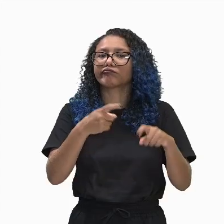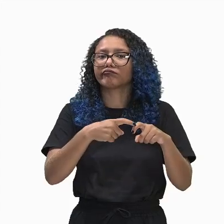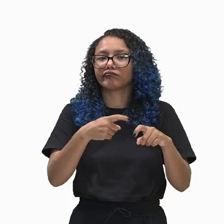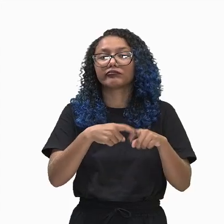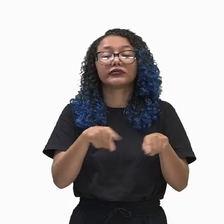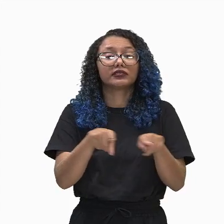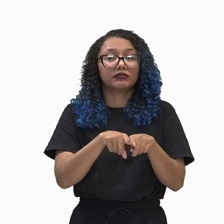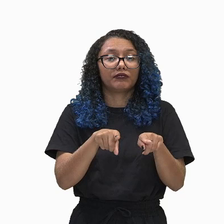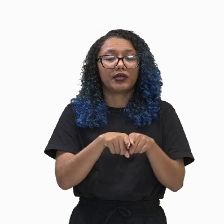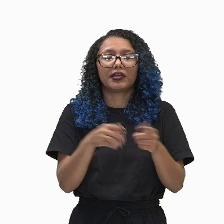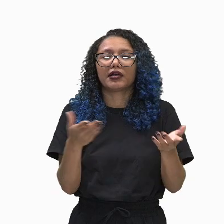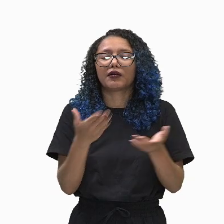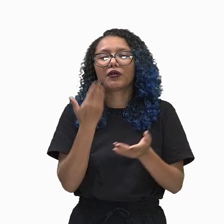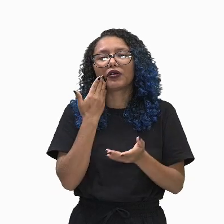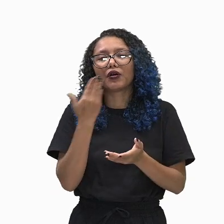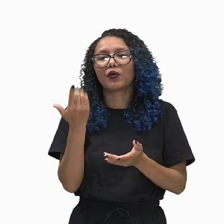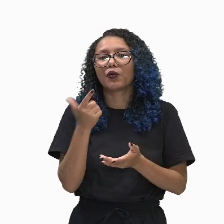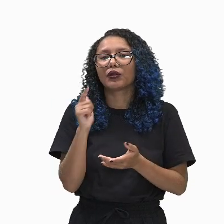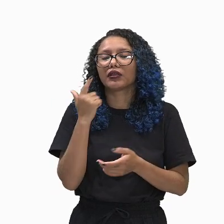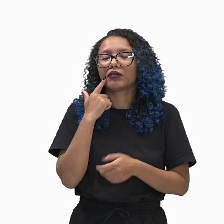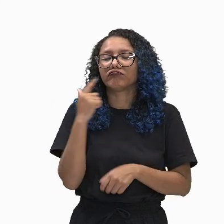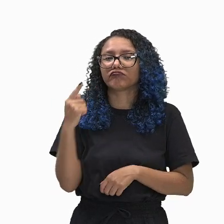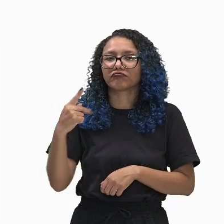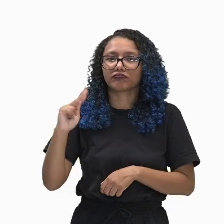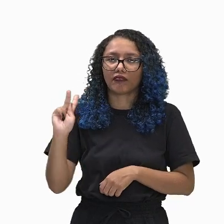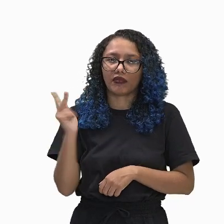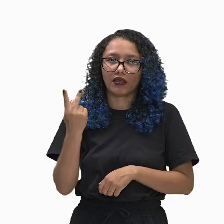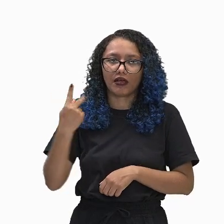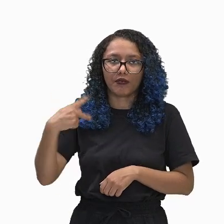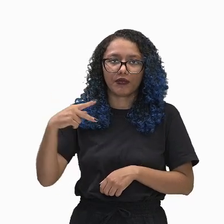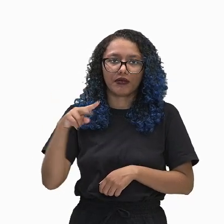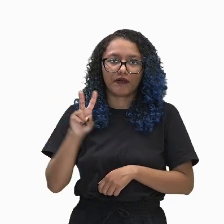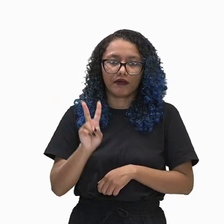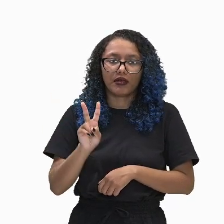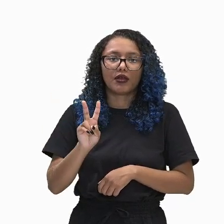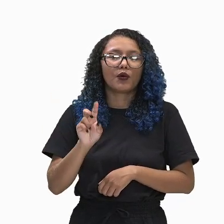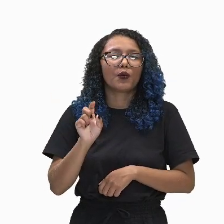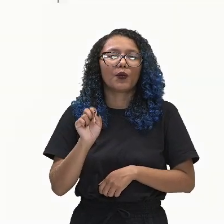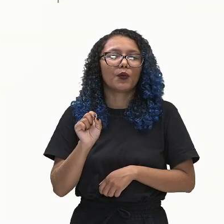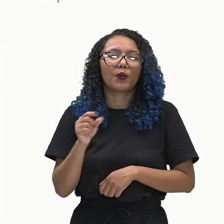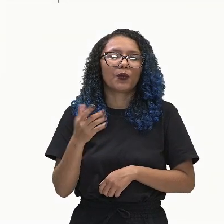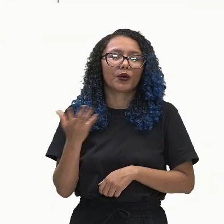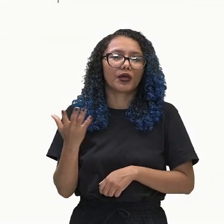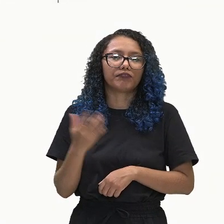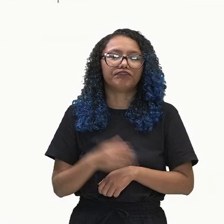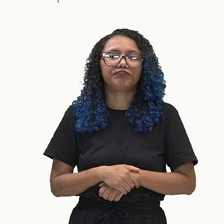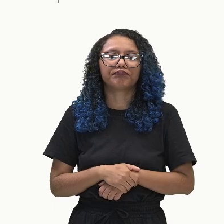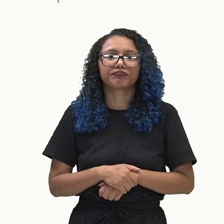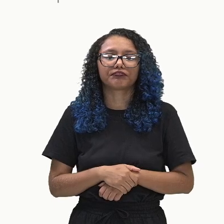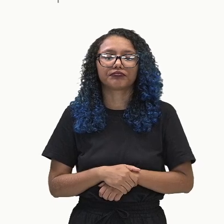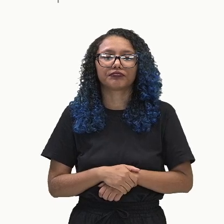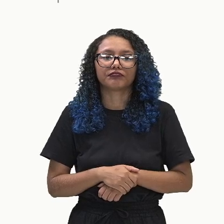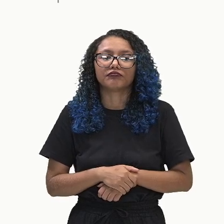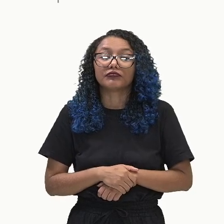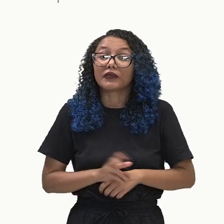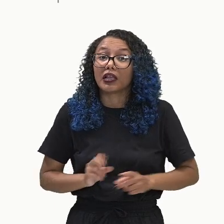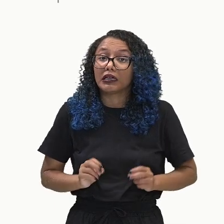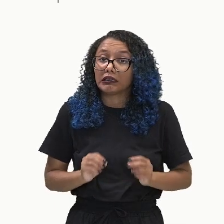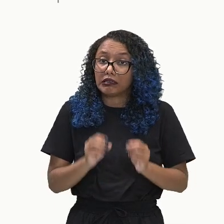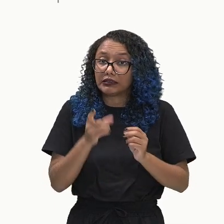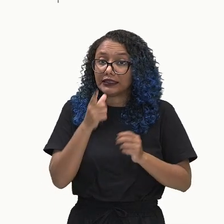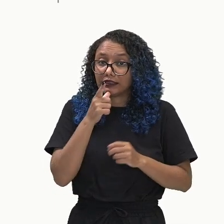sobre o HPV. O HPV é o papilomavírus humanos, né, o câncer de pênis, e ele é ali